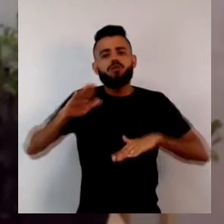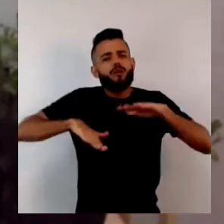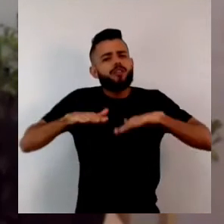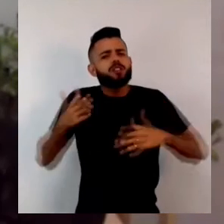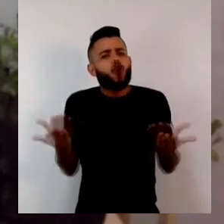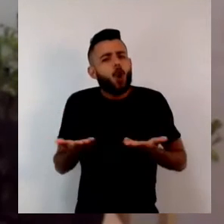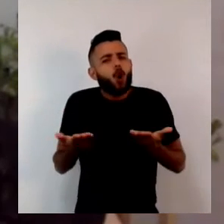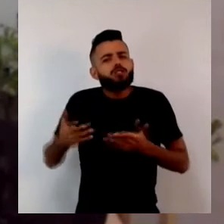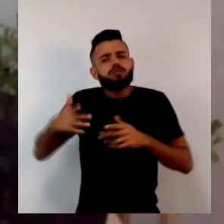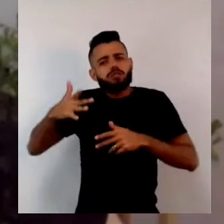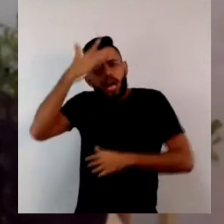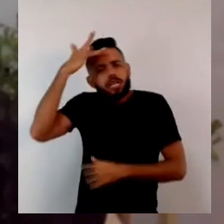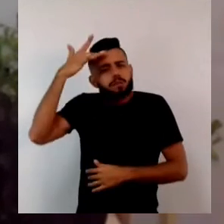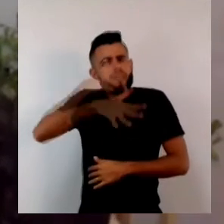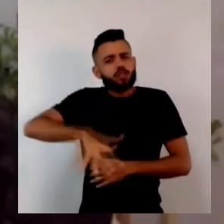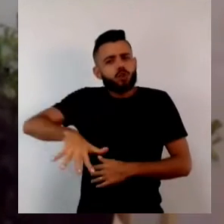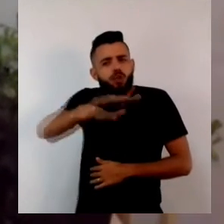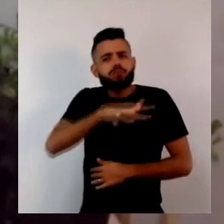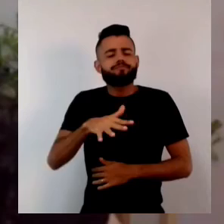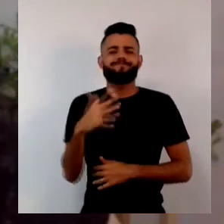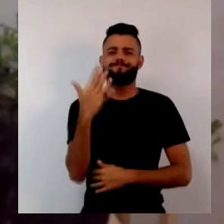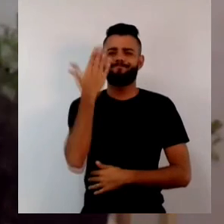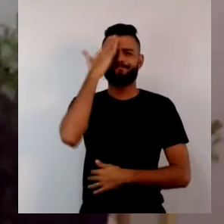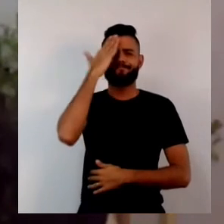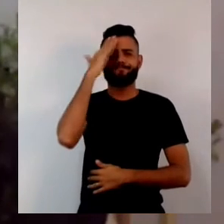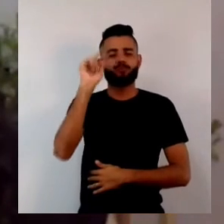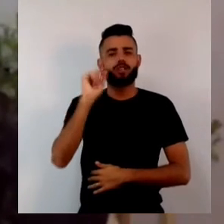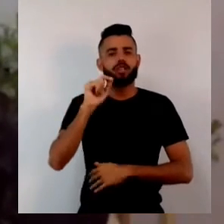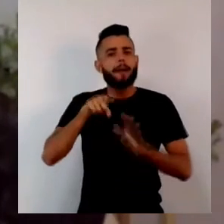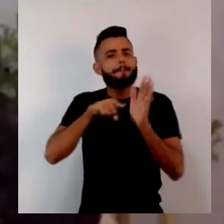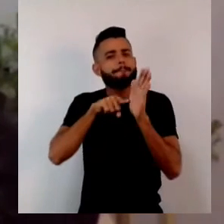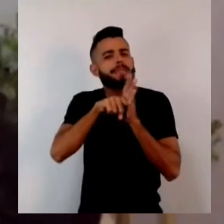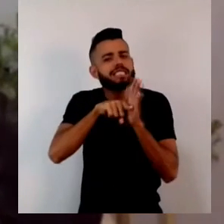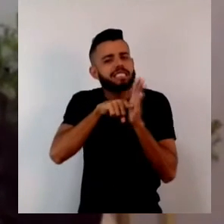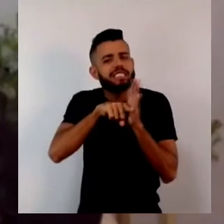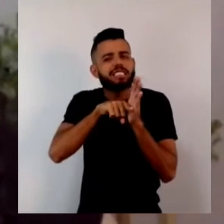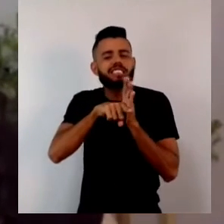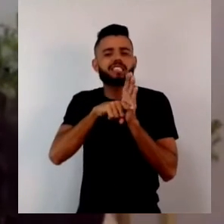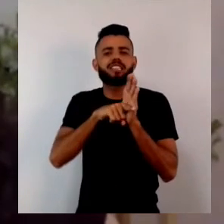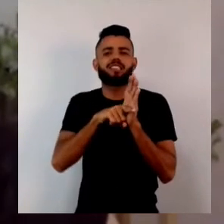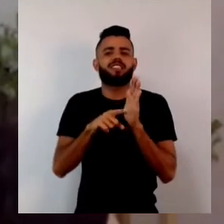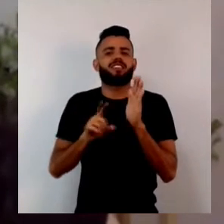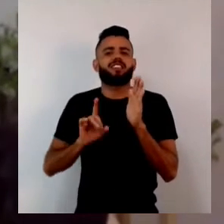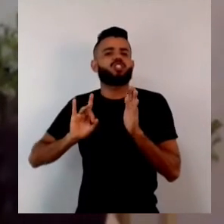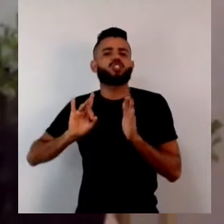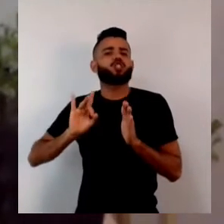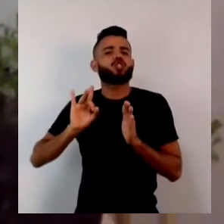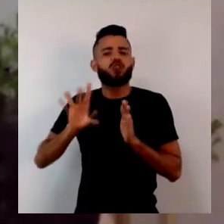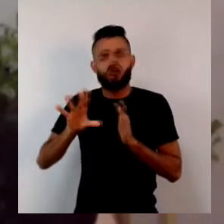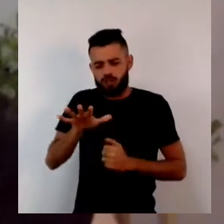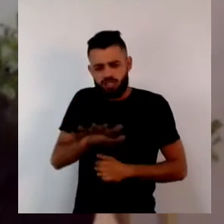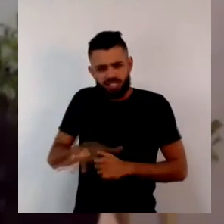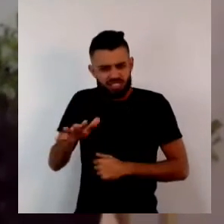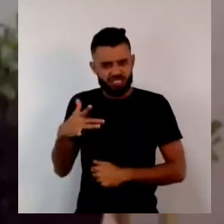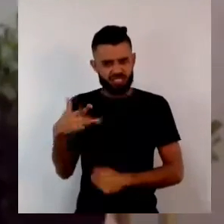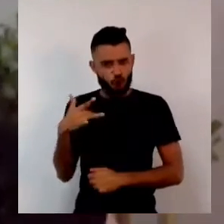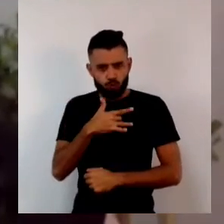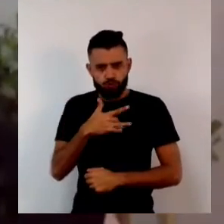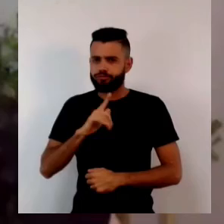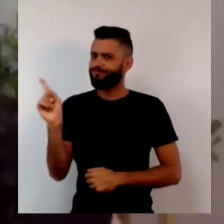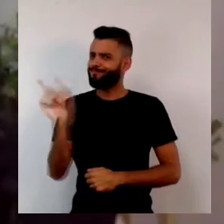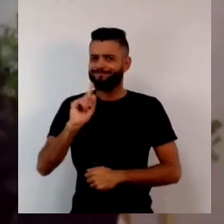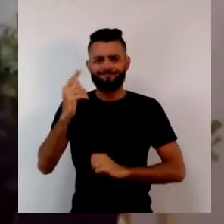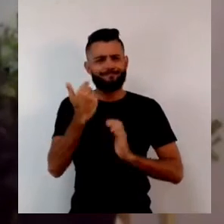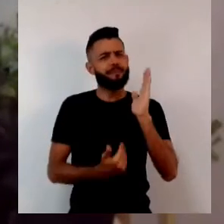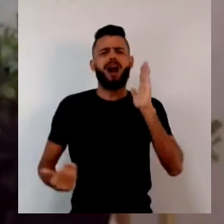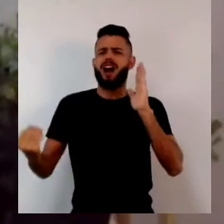compreender que a ciência ela vai muito além da área da saúde e que ela está no nosso dia a dia, ela está numa luz que a gente acende,